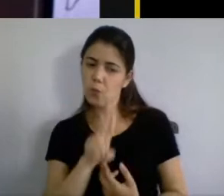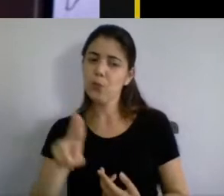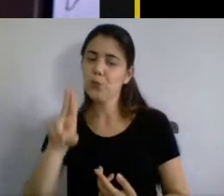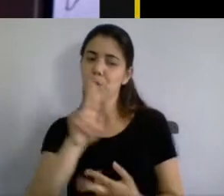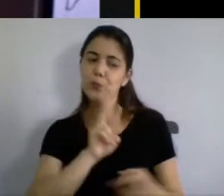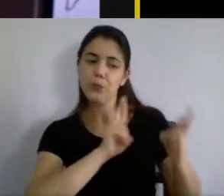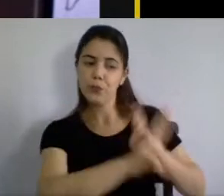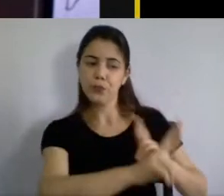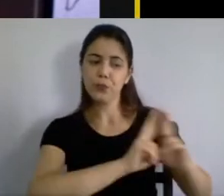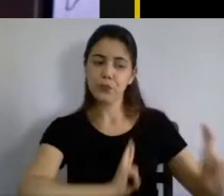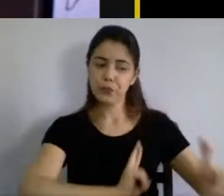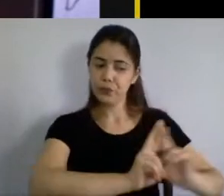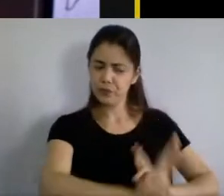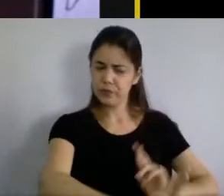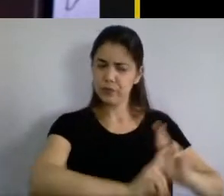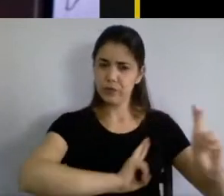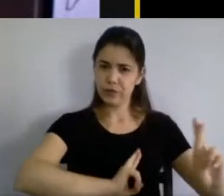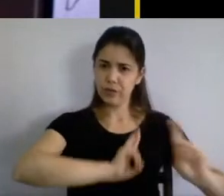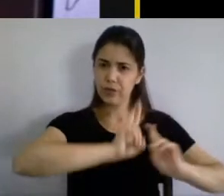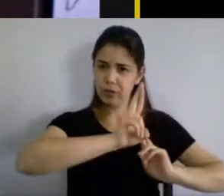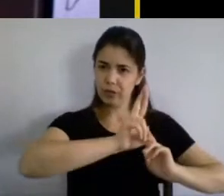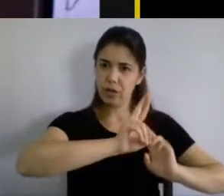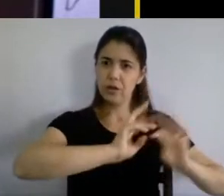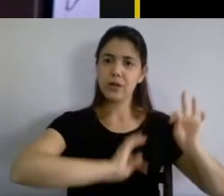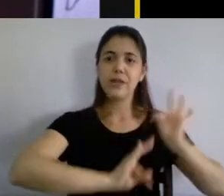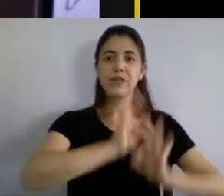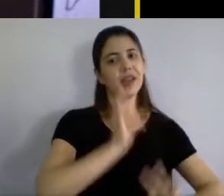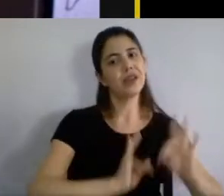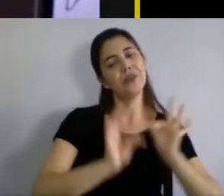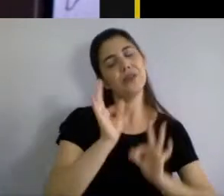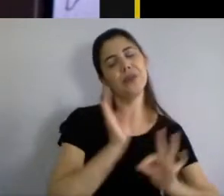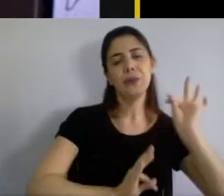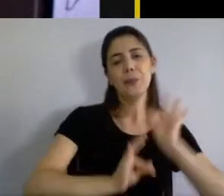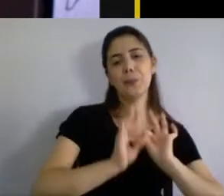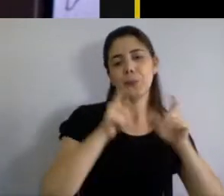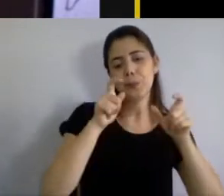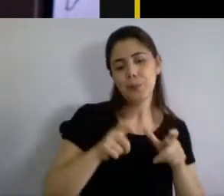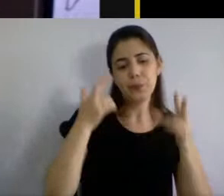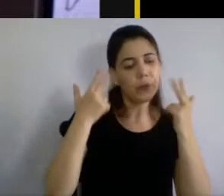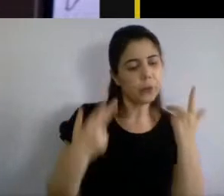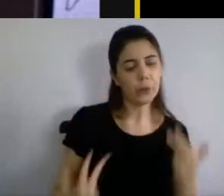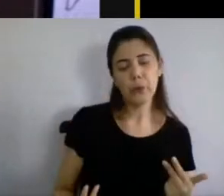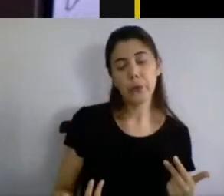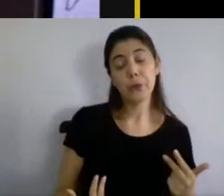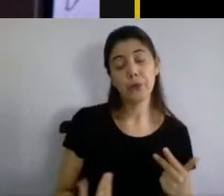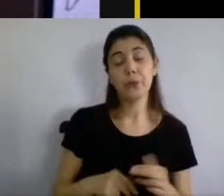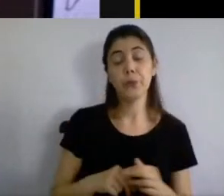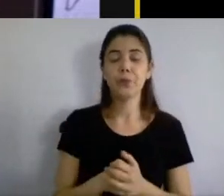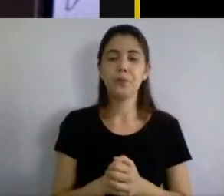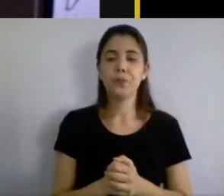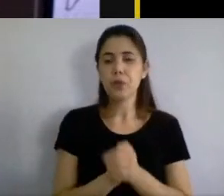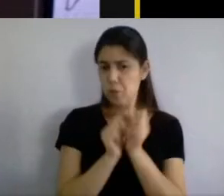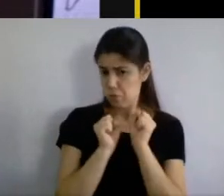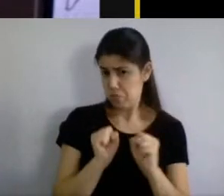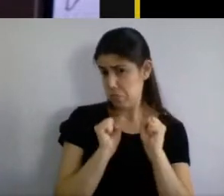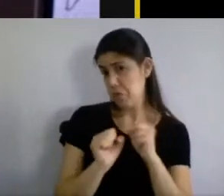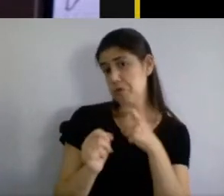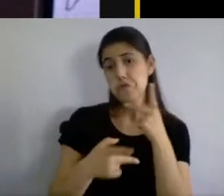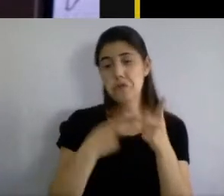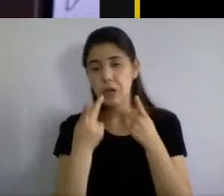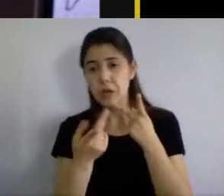os grandes tempos que nós temos. Que nós podemos falar de coisas passadas, nós podemos falar de